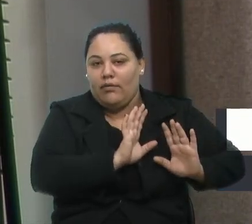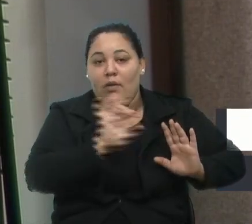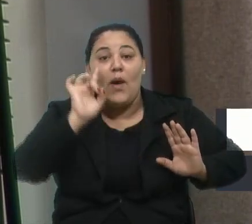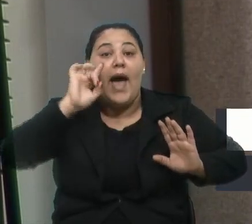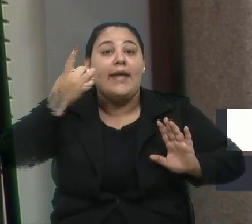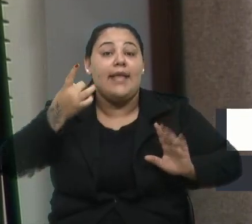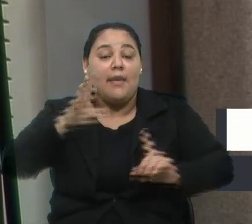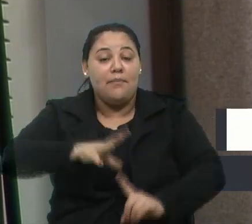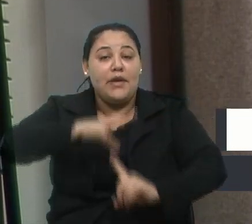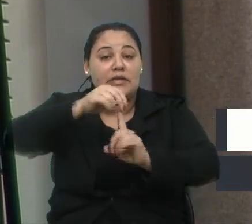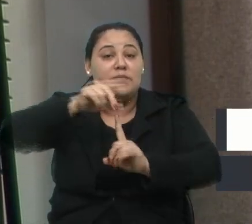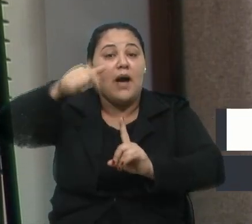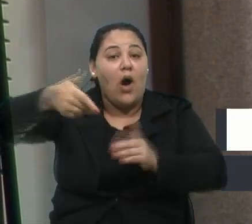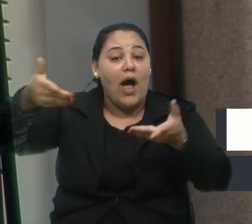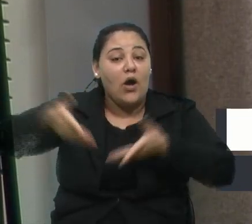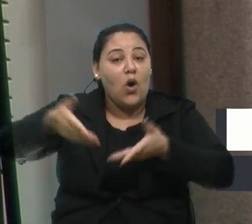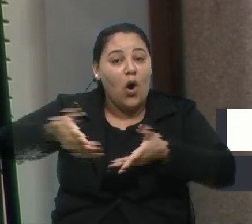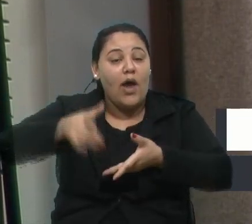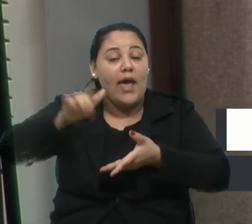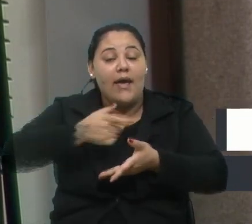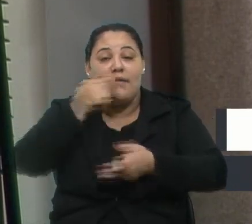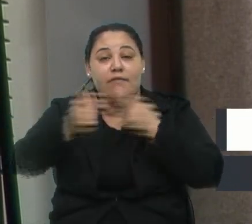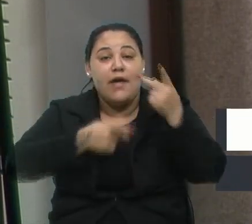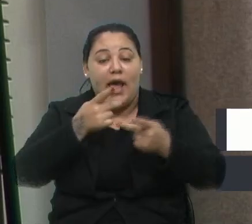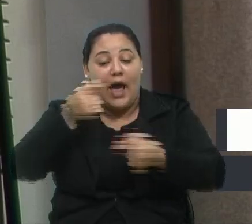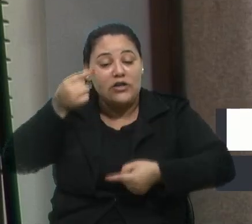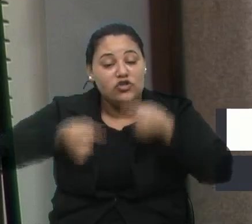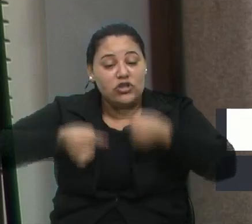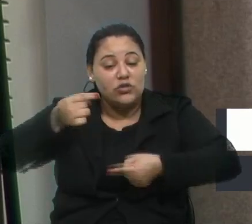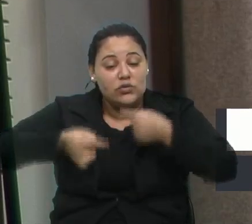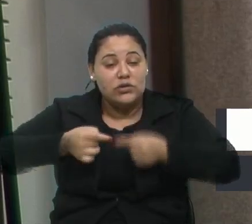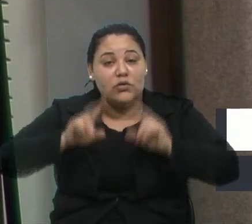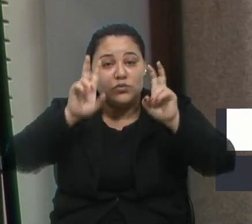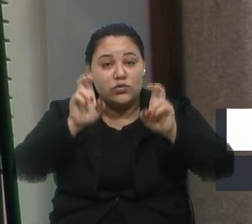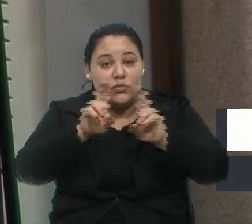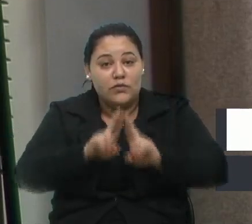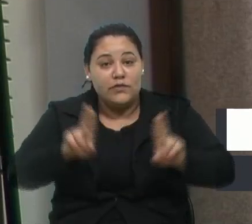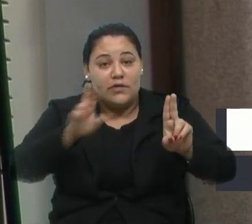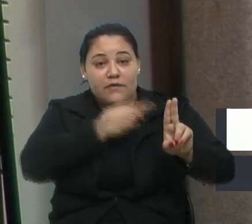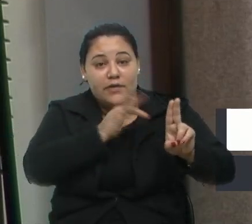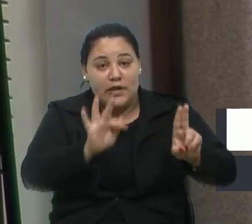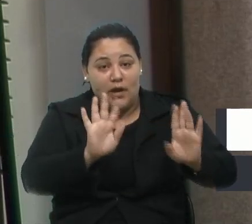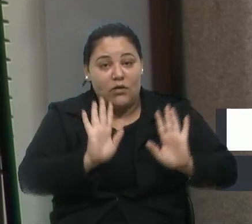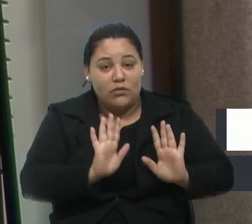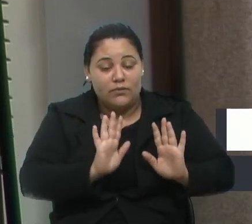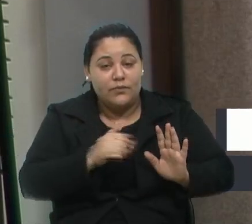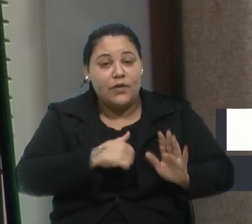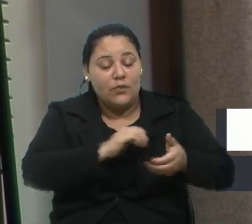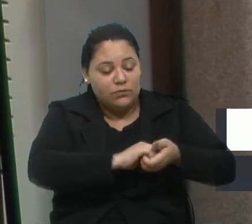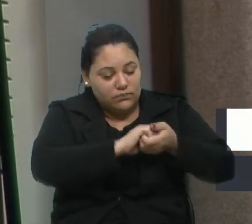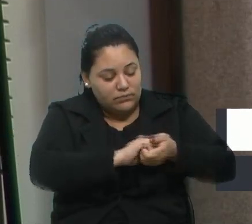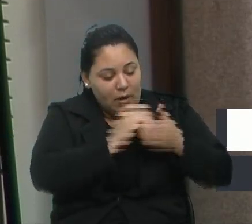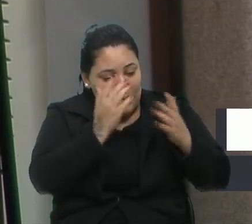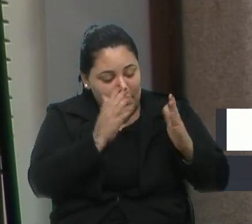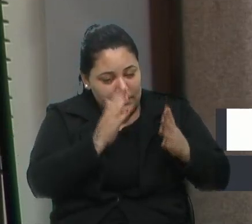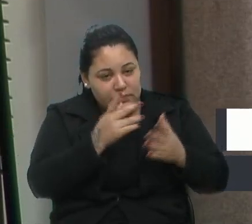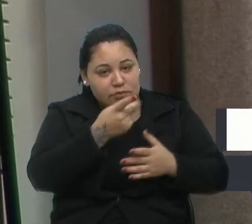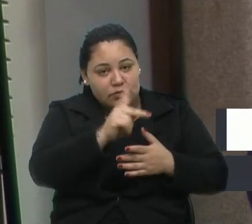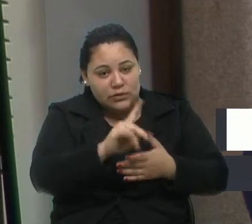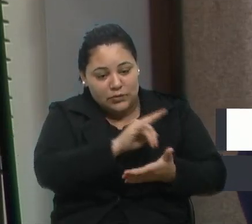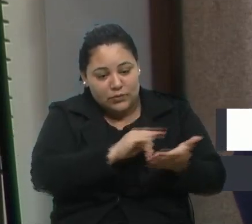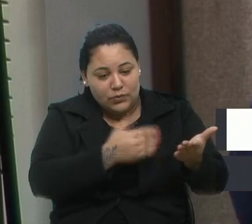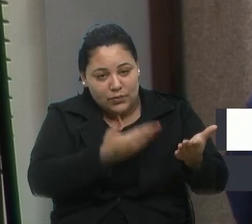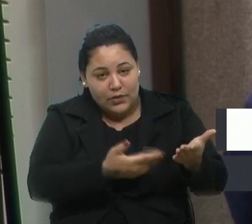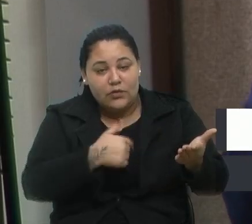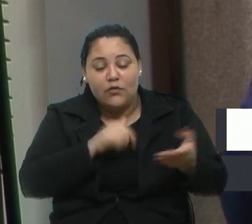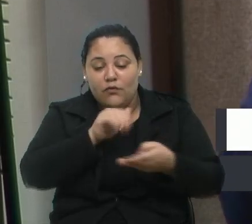da questão é justamente trazer este debate à Universidade Federal. Cumprimento pela moção, votarei favorável no momento